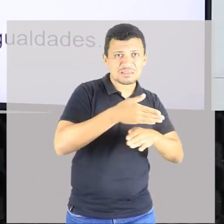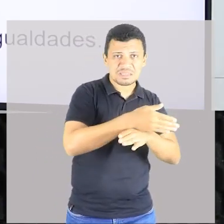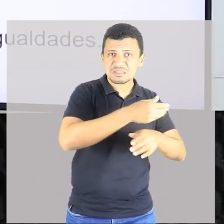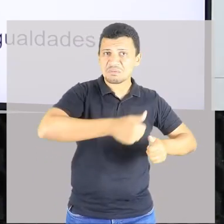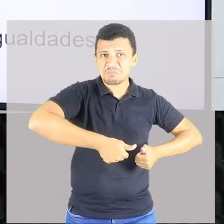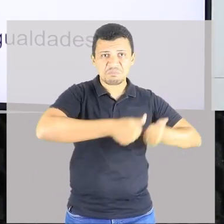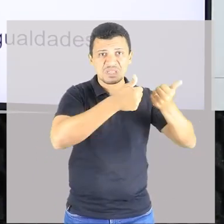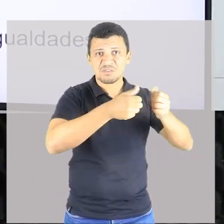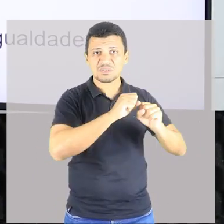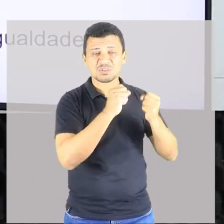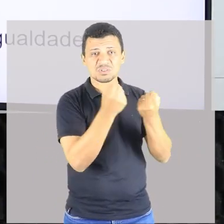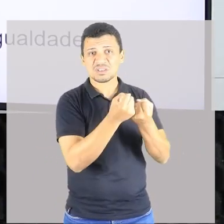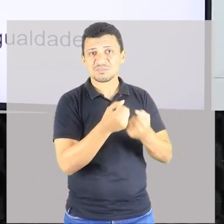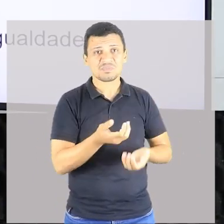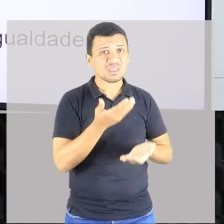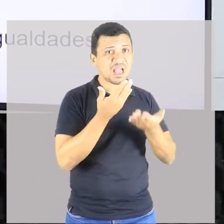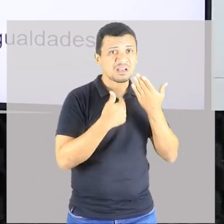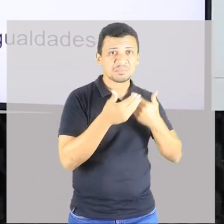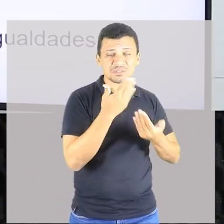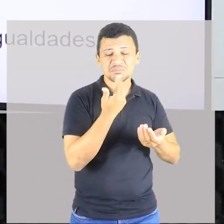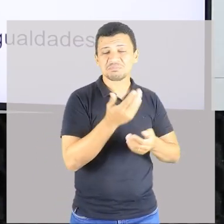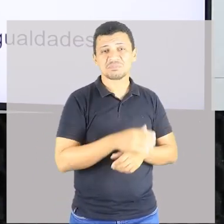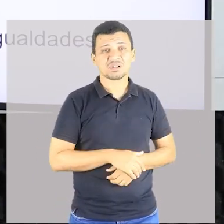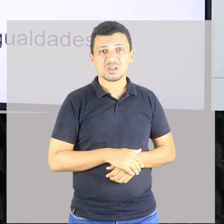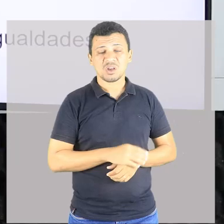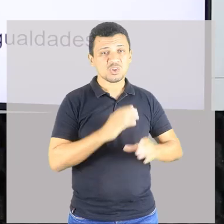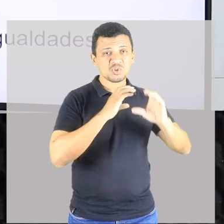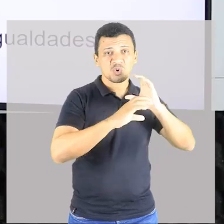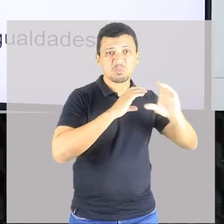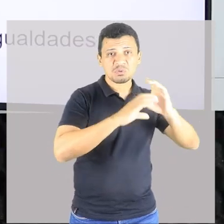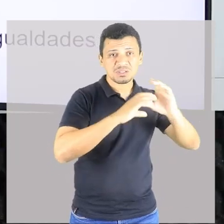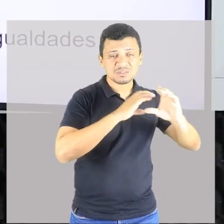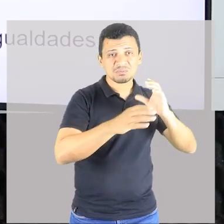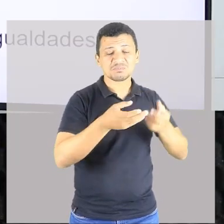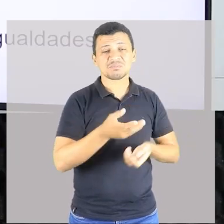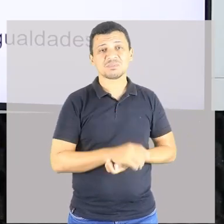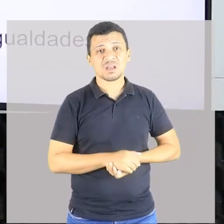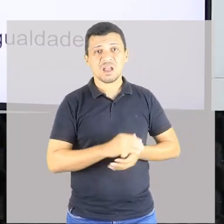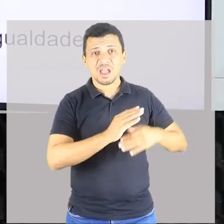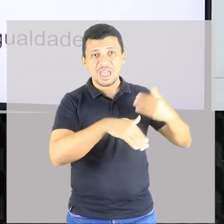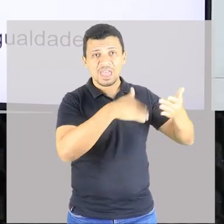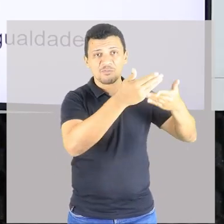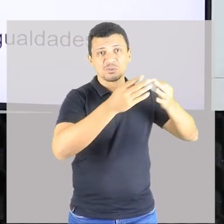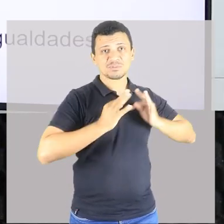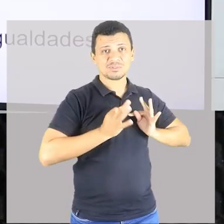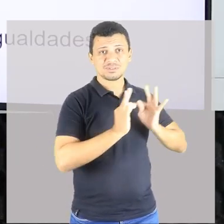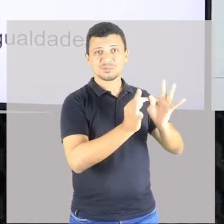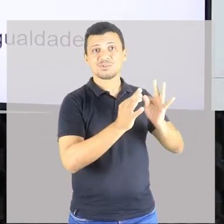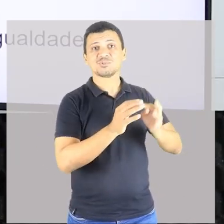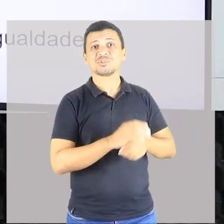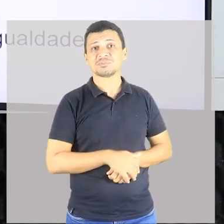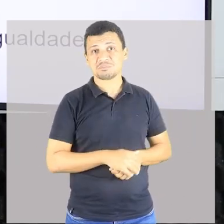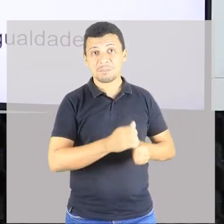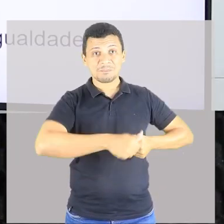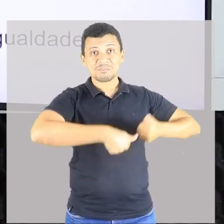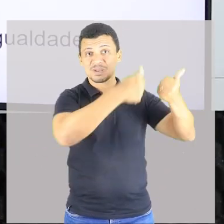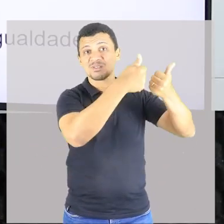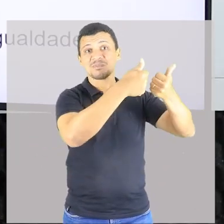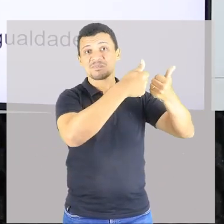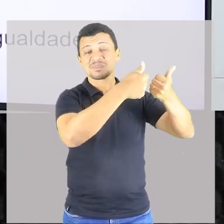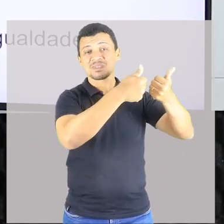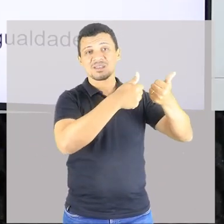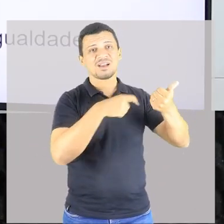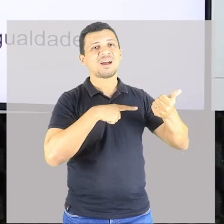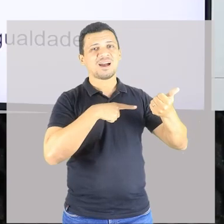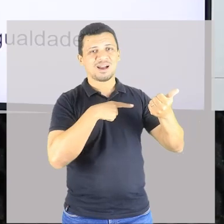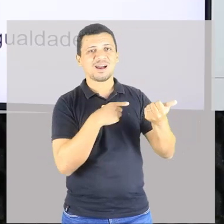benefícios da sociedade, seja eles de alimentação, seja eles de comunicação, seja eles de evolução tecnológica. Consequentemente, essas pessoas vão